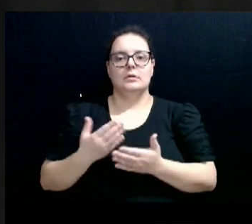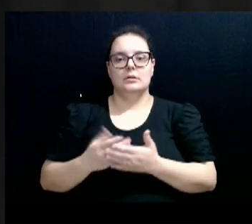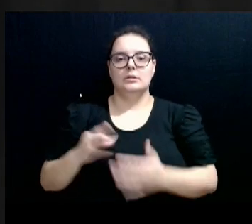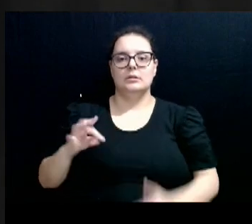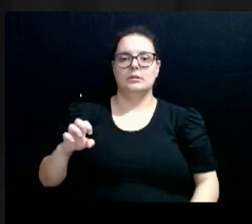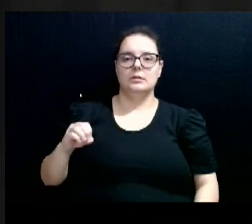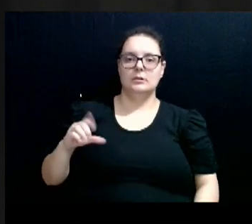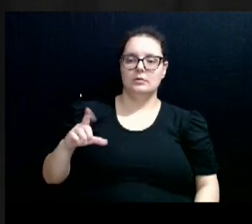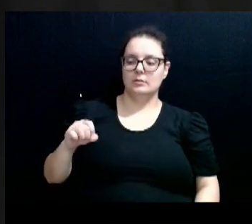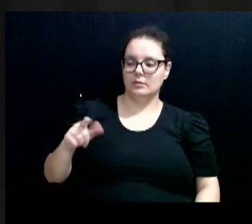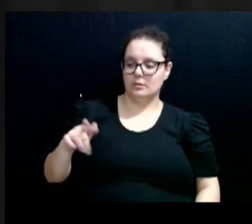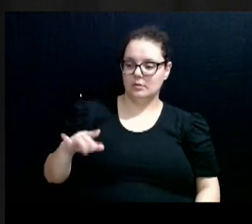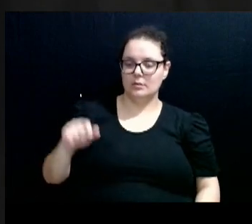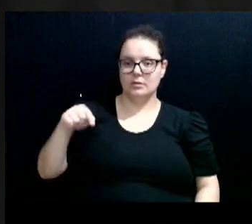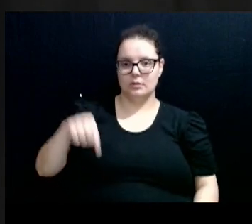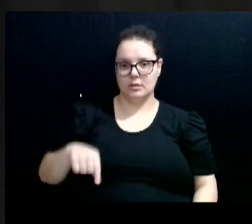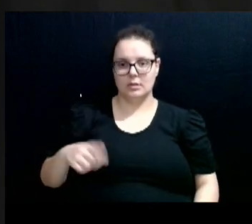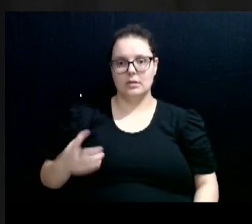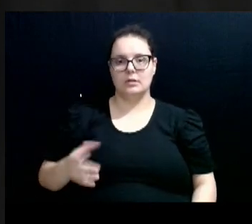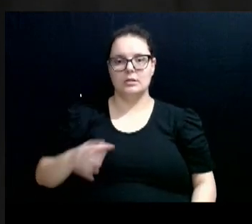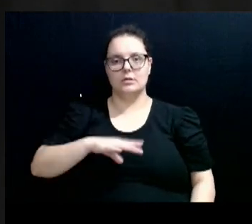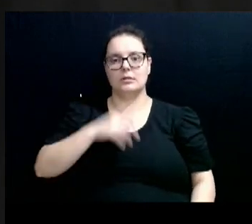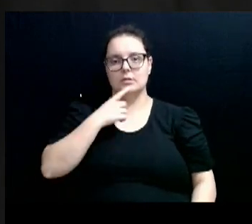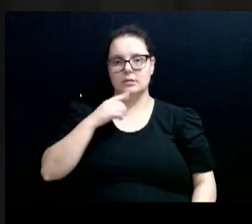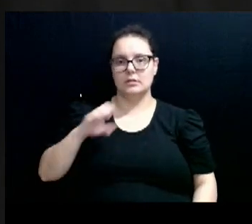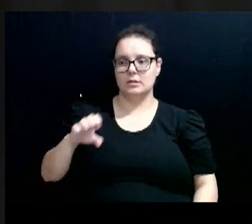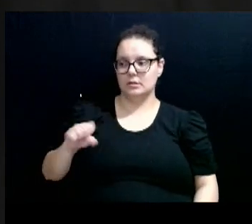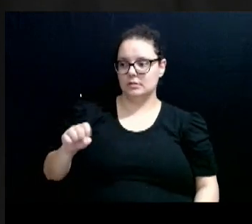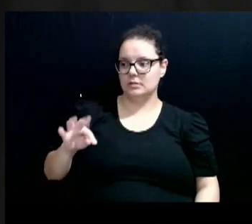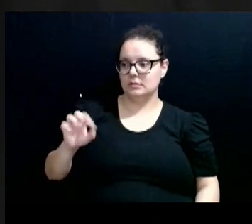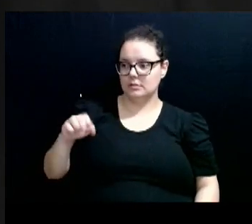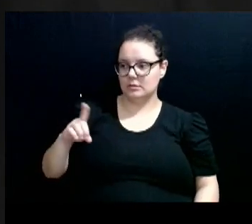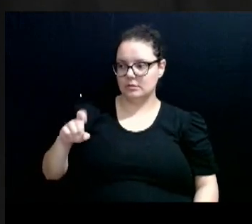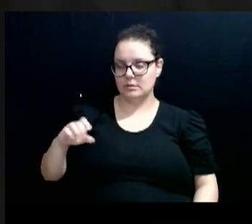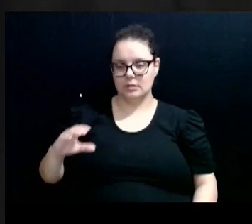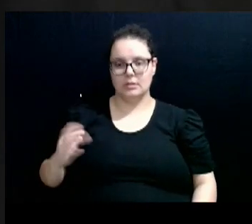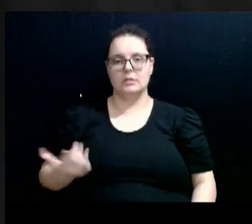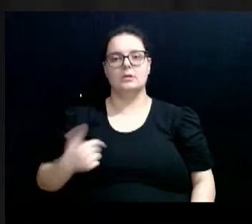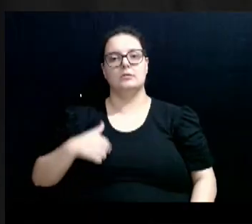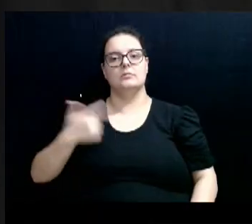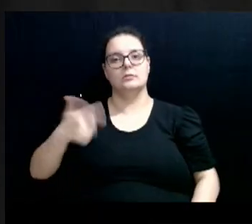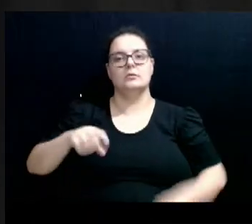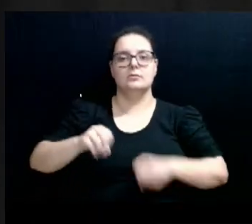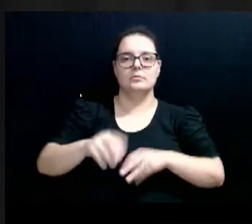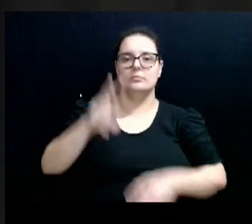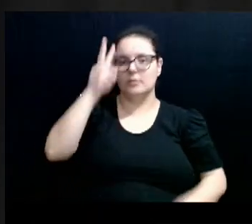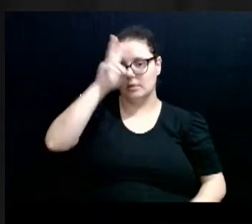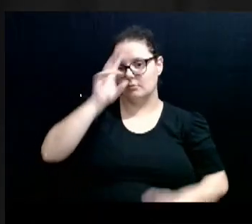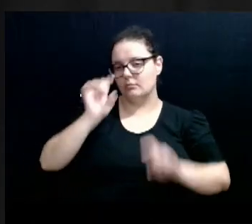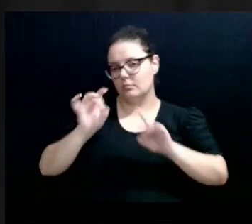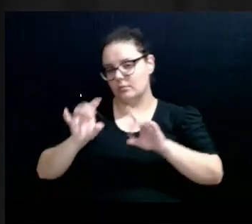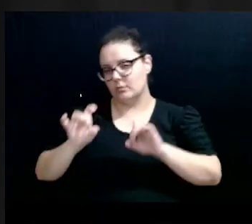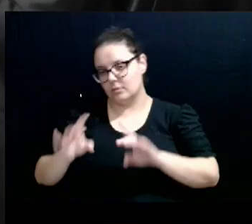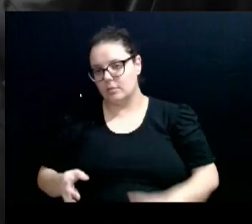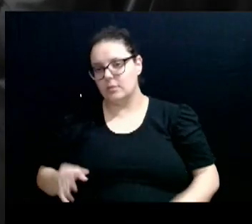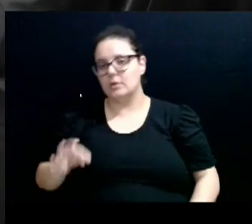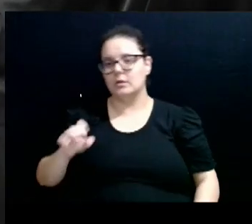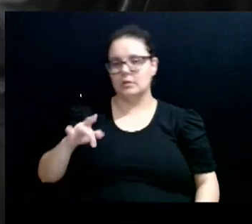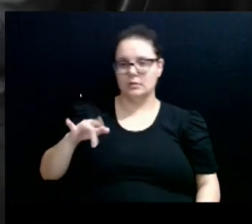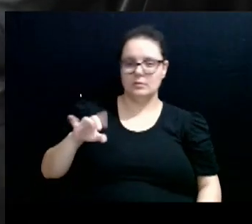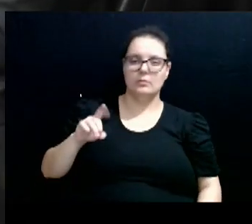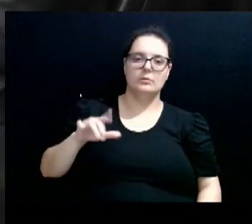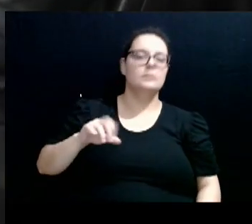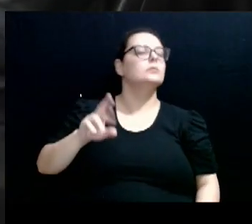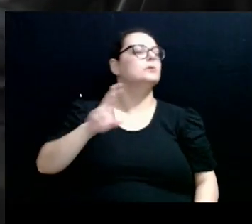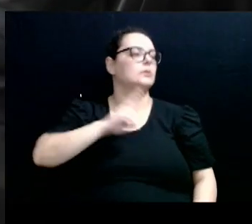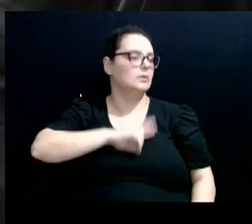a STEADEC, e eu continuo dando aula de história, mas história mais especificamente na teologia, da religião.